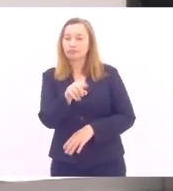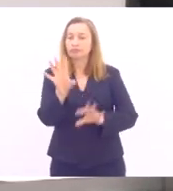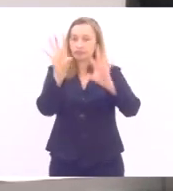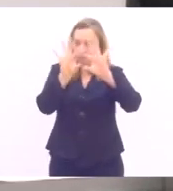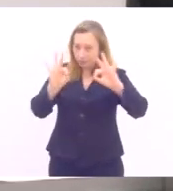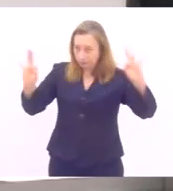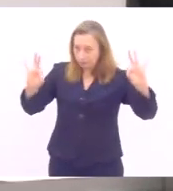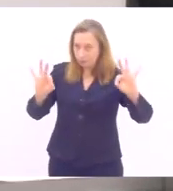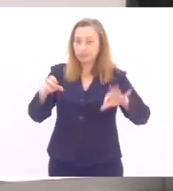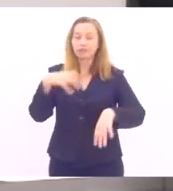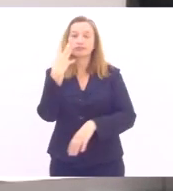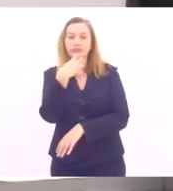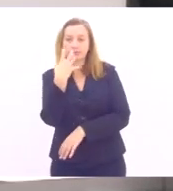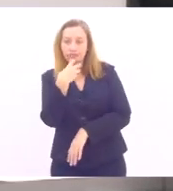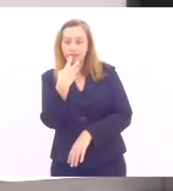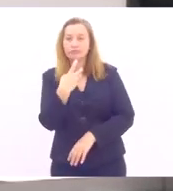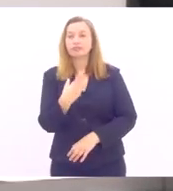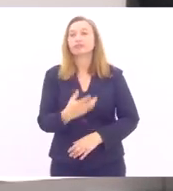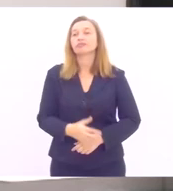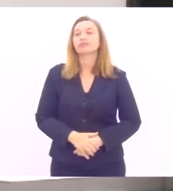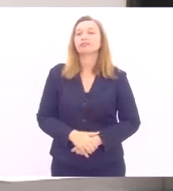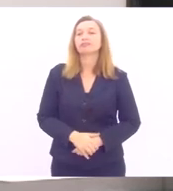frases, refrões